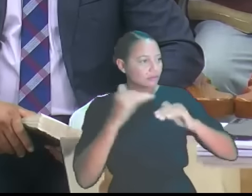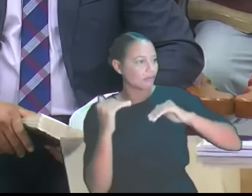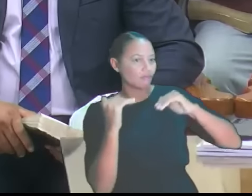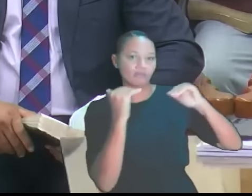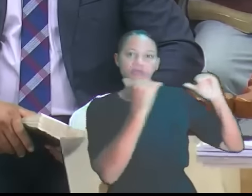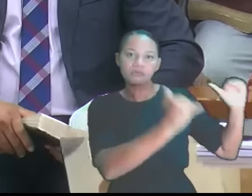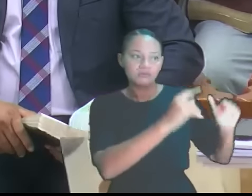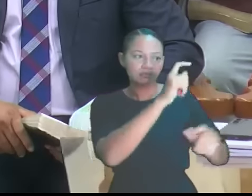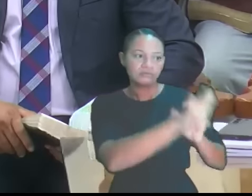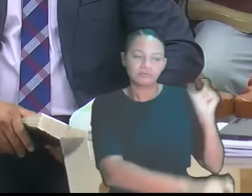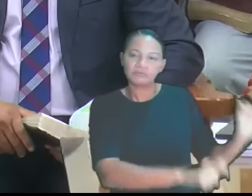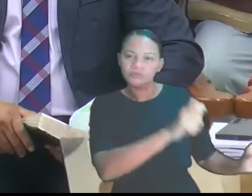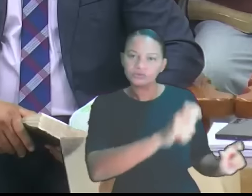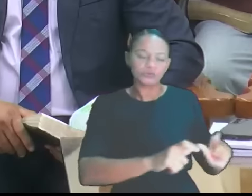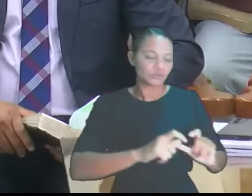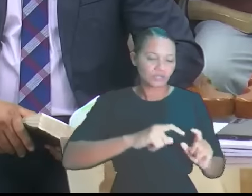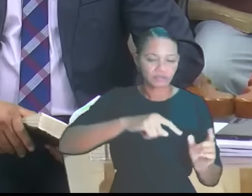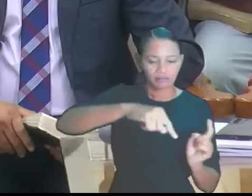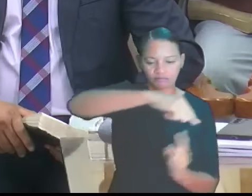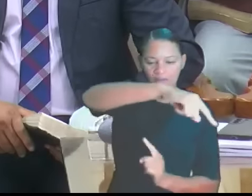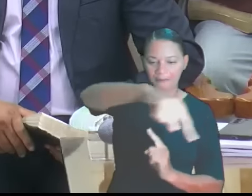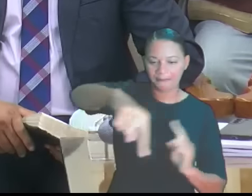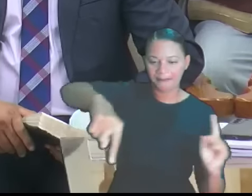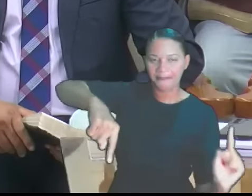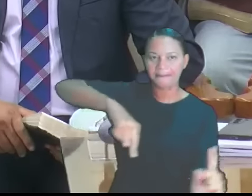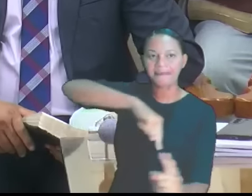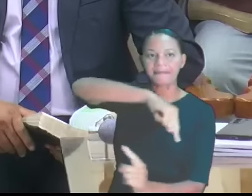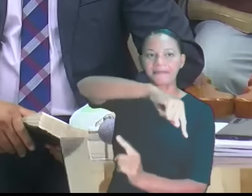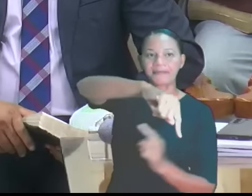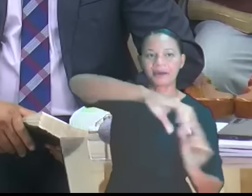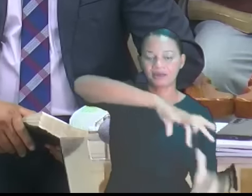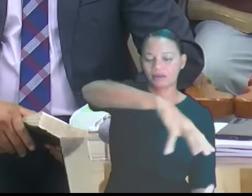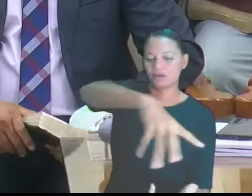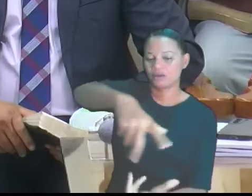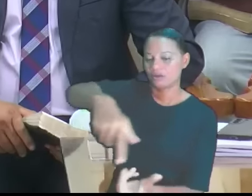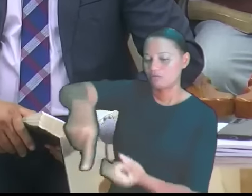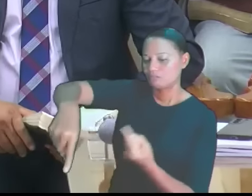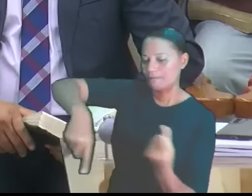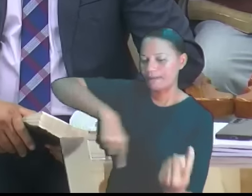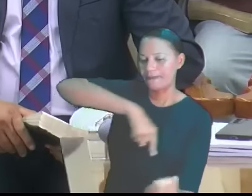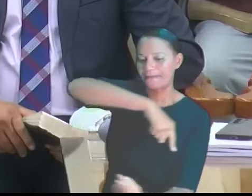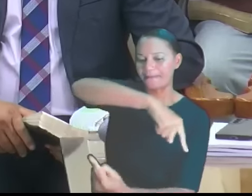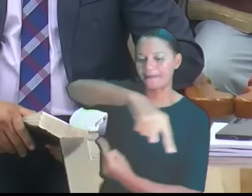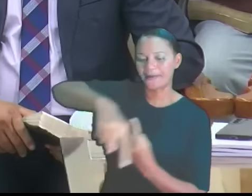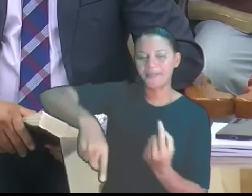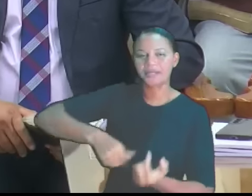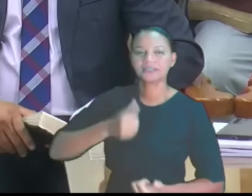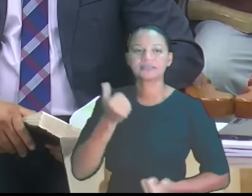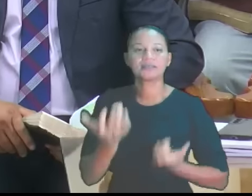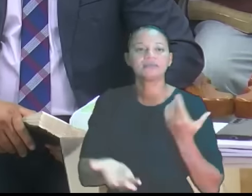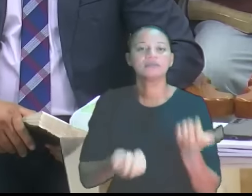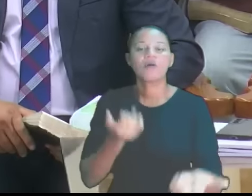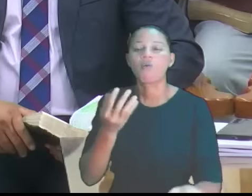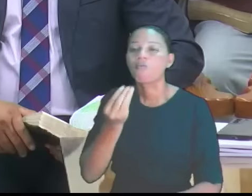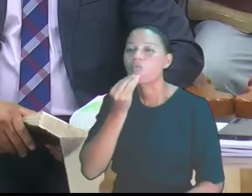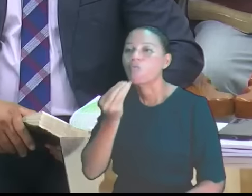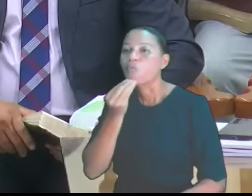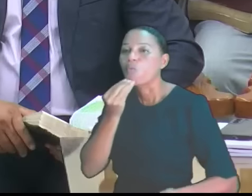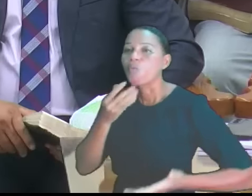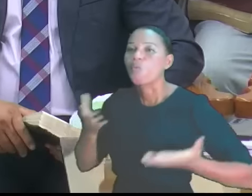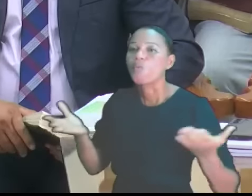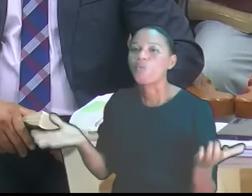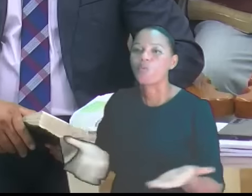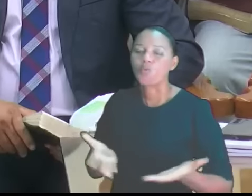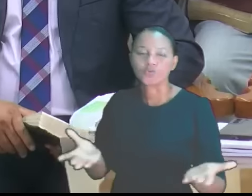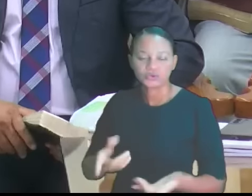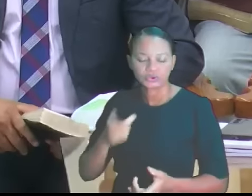está girando todo dia, e não só em torno do sol, girando oportunidades. Hoje já